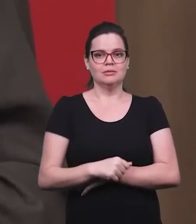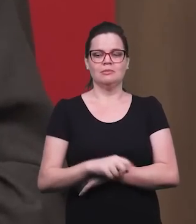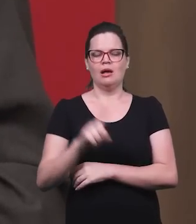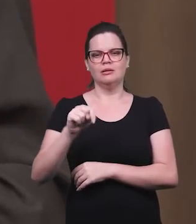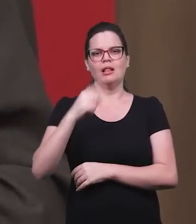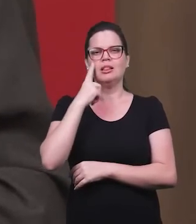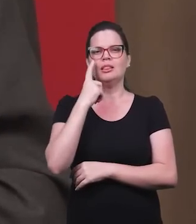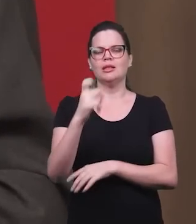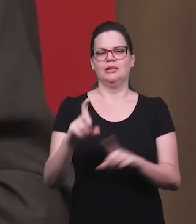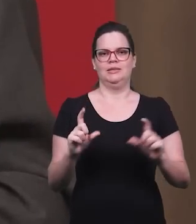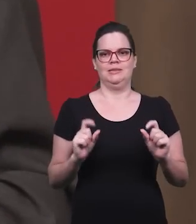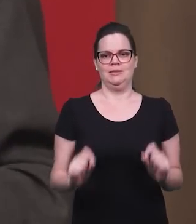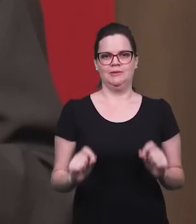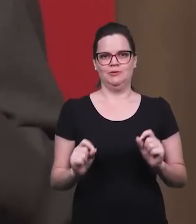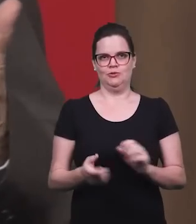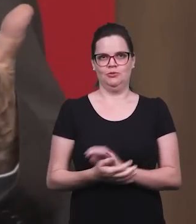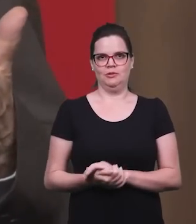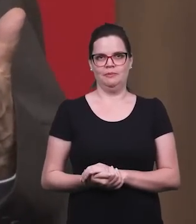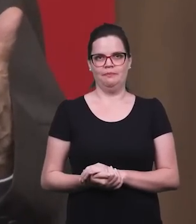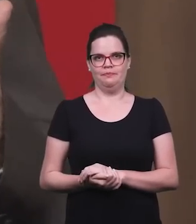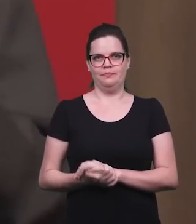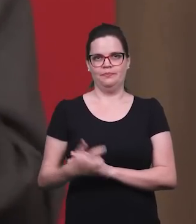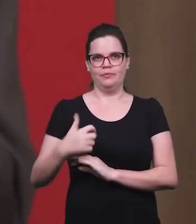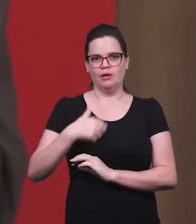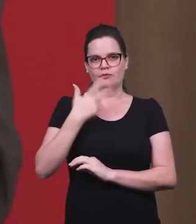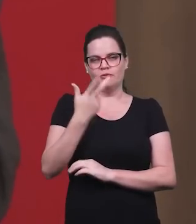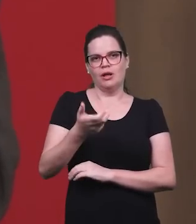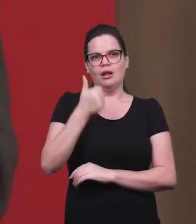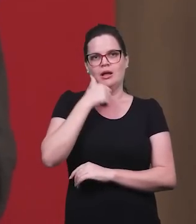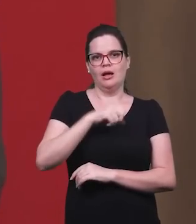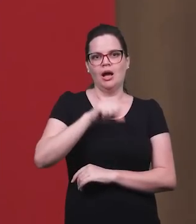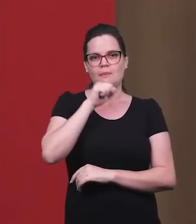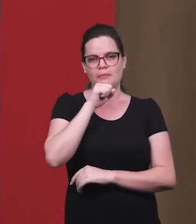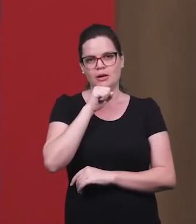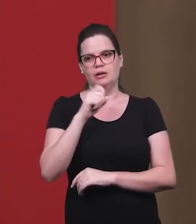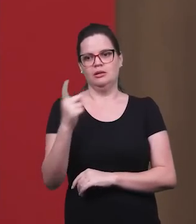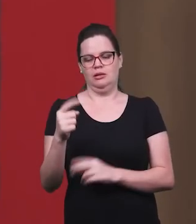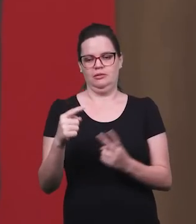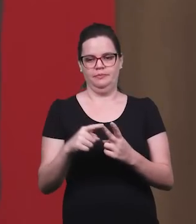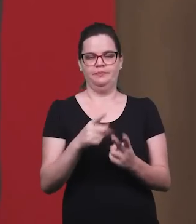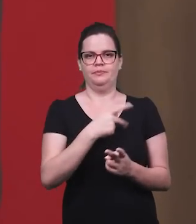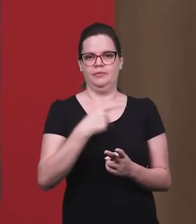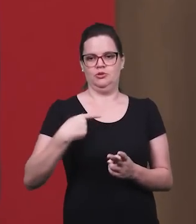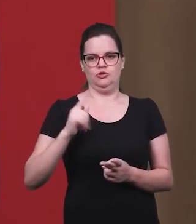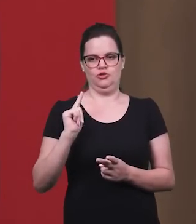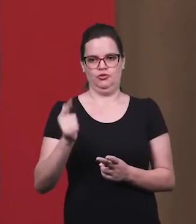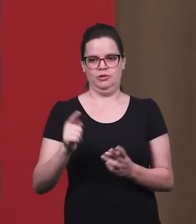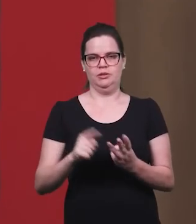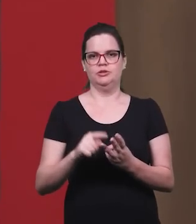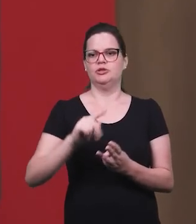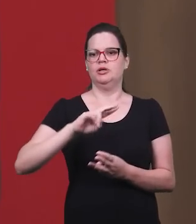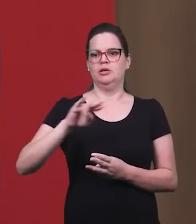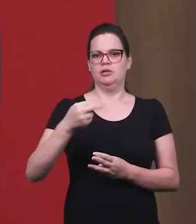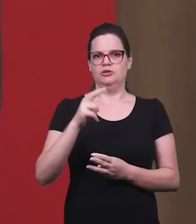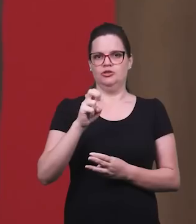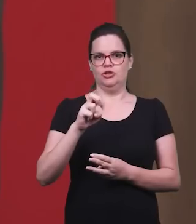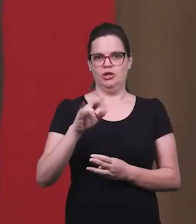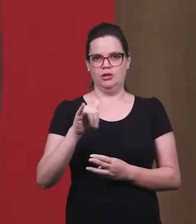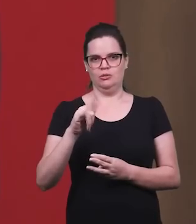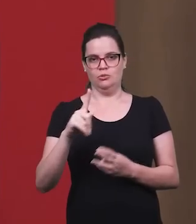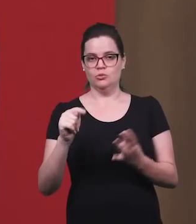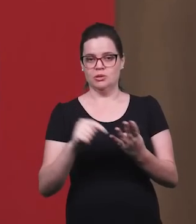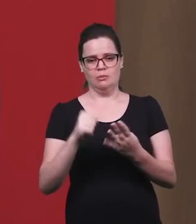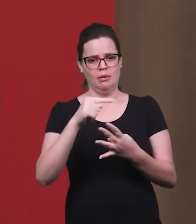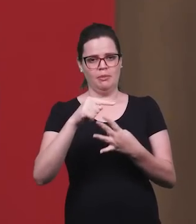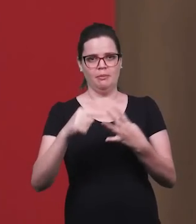ocasião, a mãe, vou falar pastor Gedeuti, mas tem o Jabes, o Gedeuti, a Jerusa, a